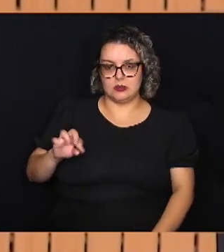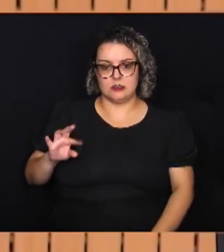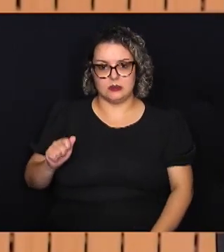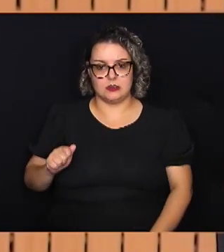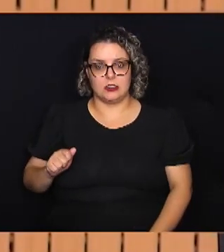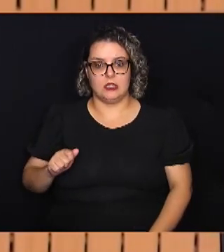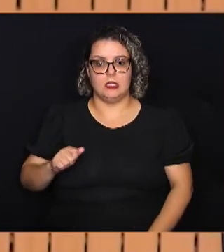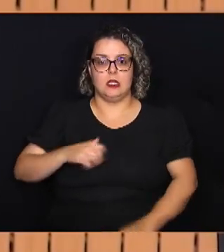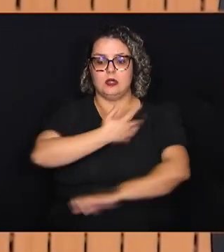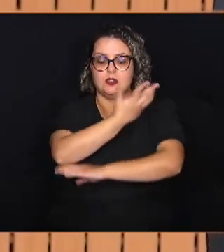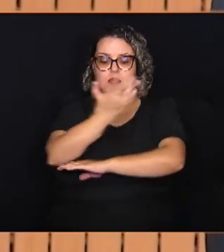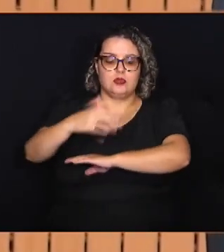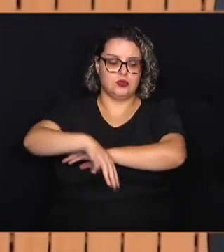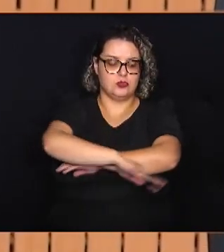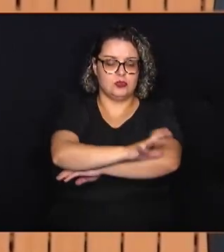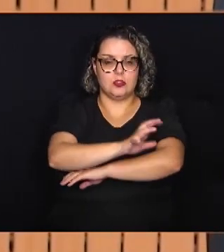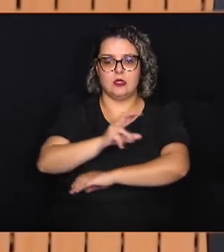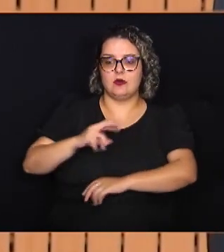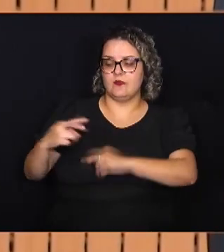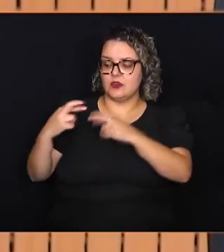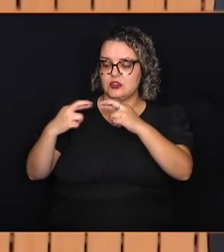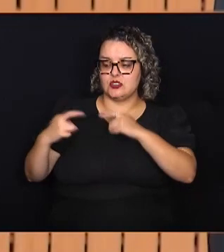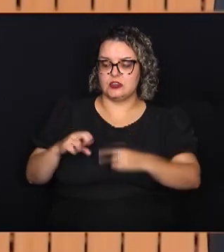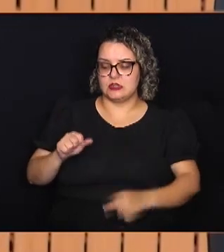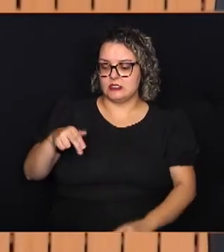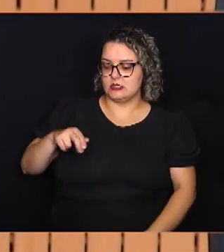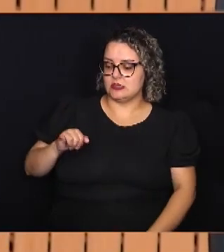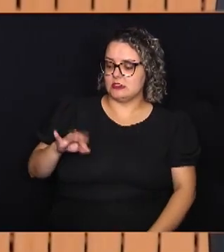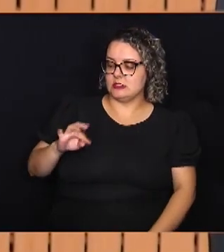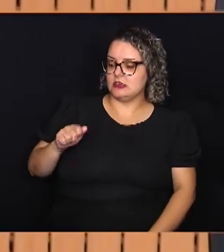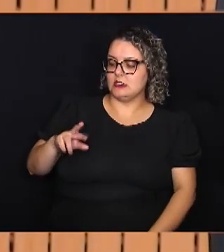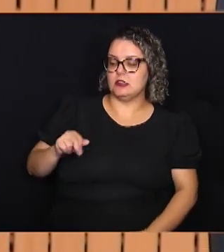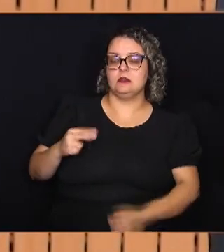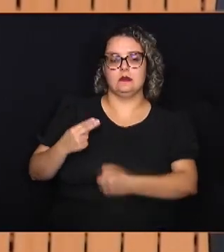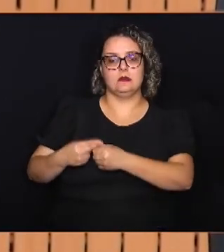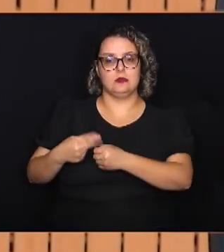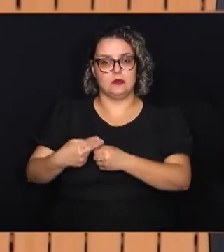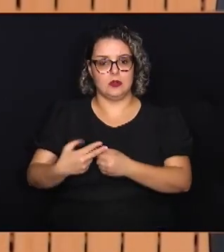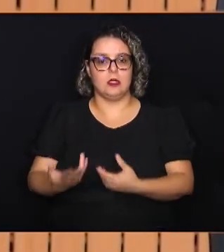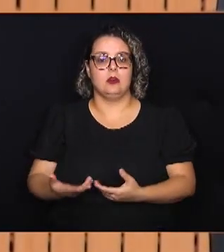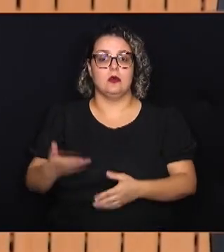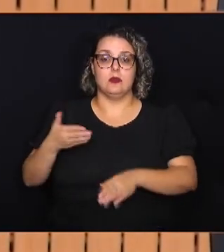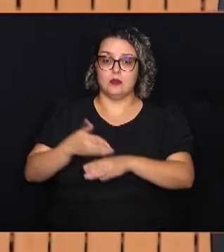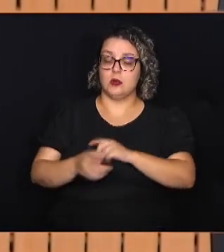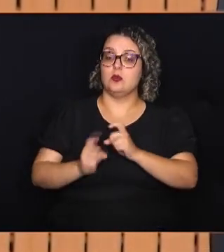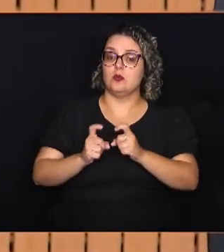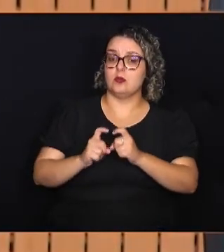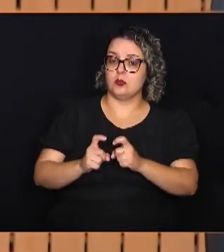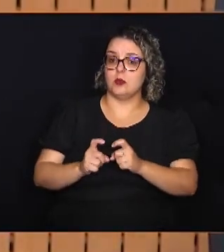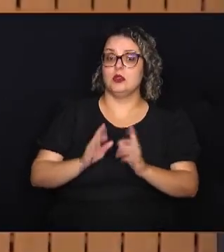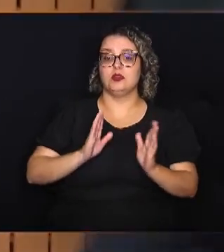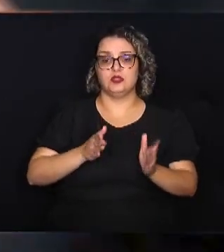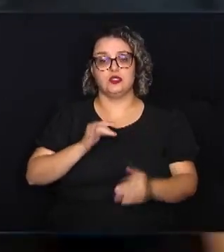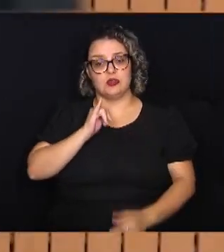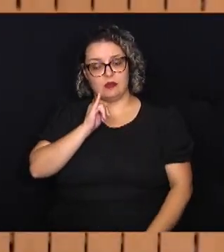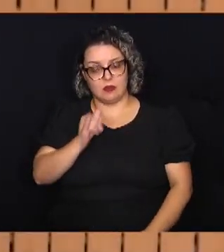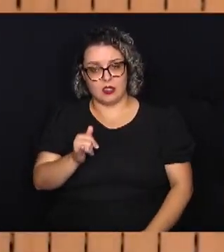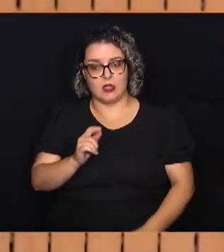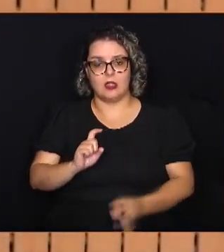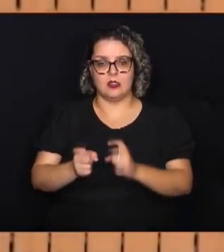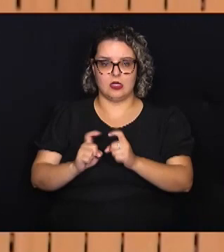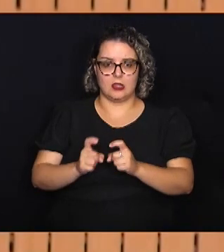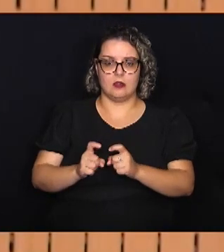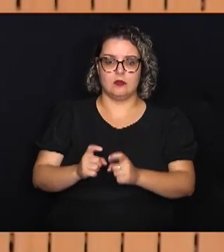Educação Ambiental, Vigilância Sanitária e Saúde Ambiental pela Unicamp, a qual participou da reunião supramencionada. Considerando as